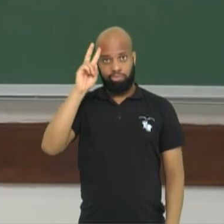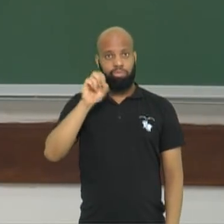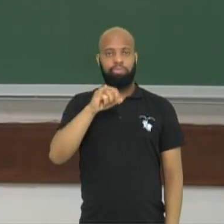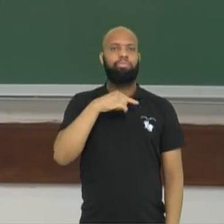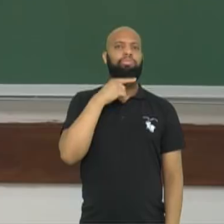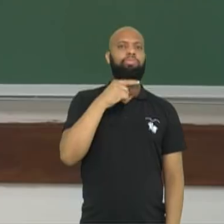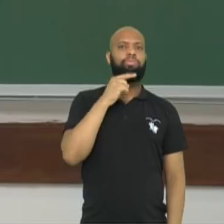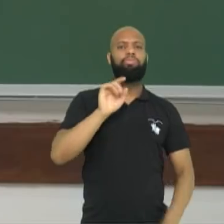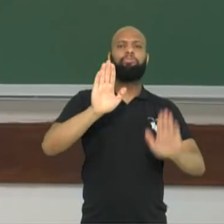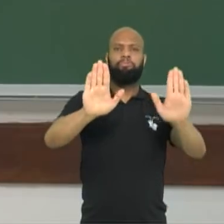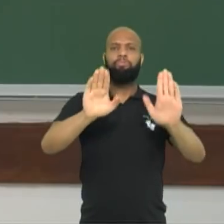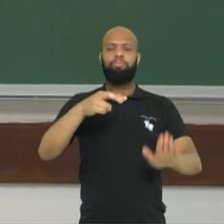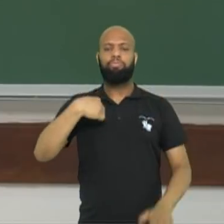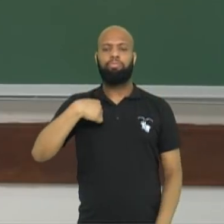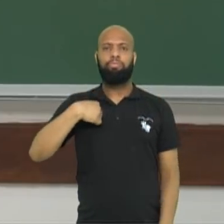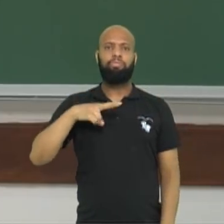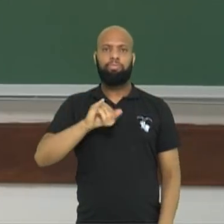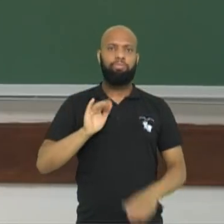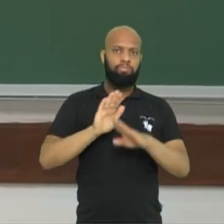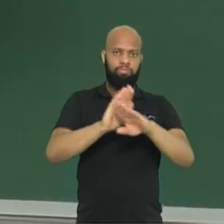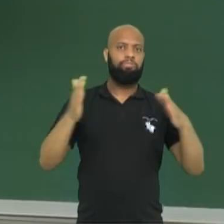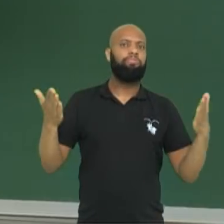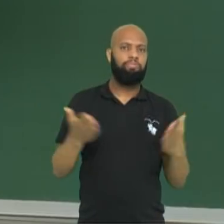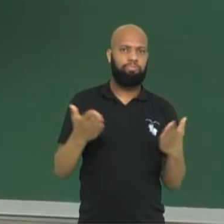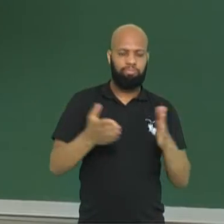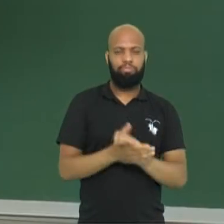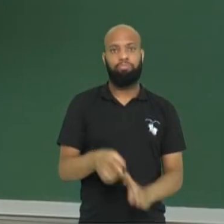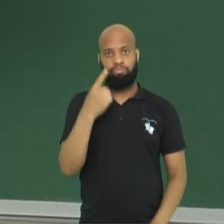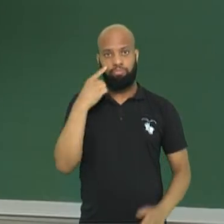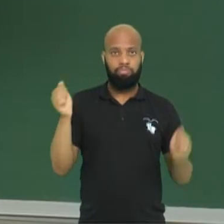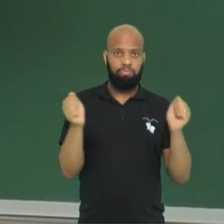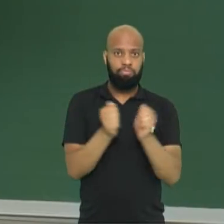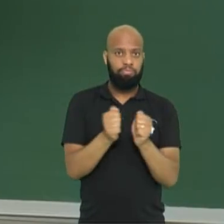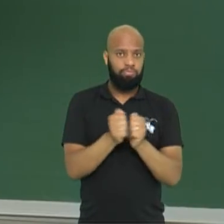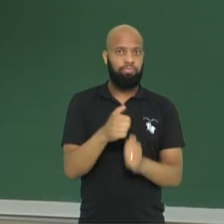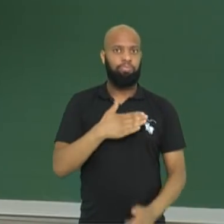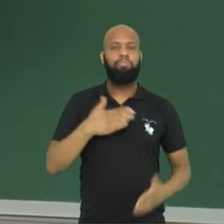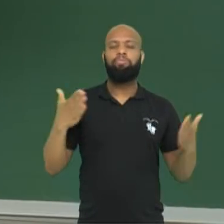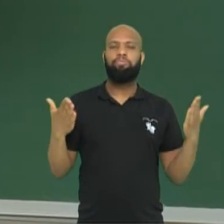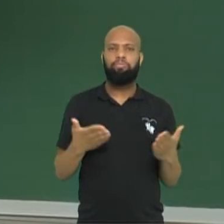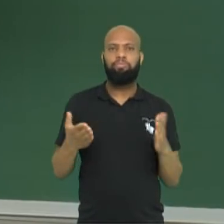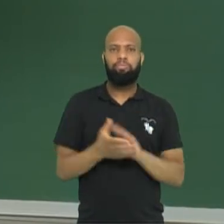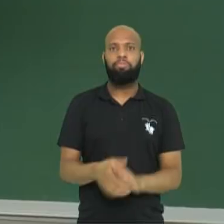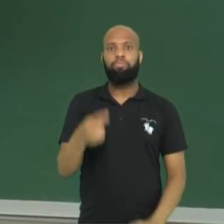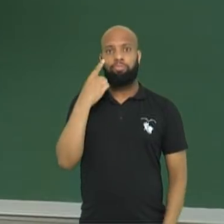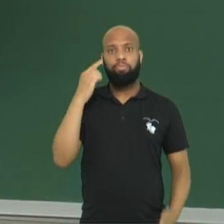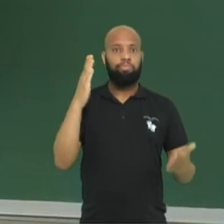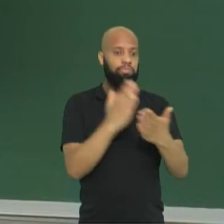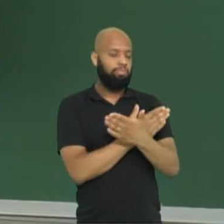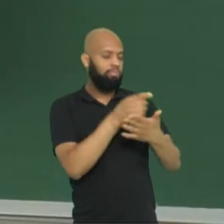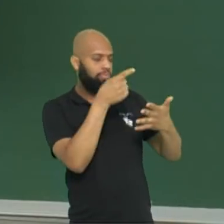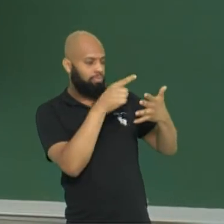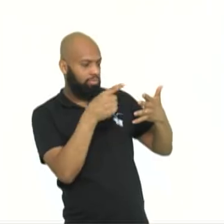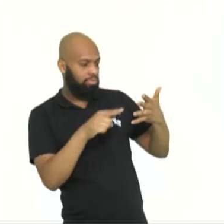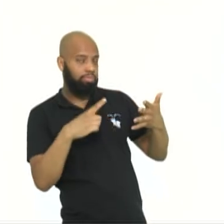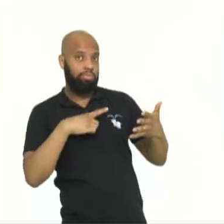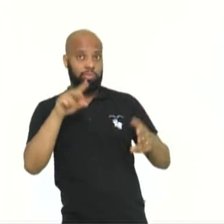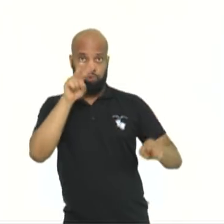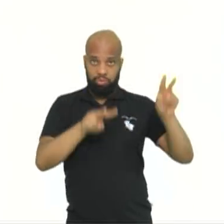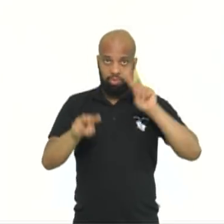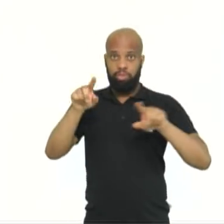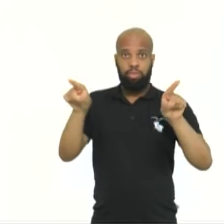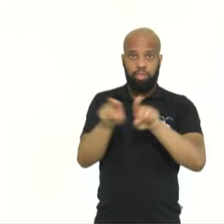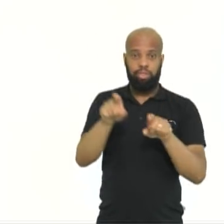não conseguiu, o professor vai ajudar você. Veja aqui comigo. Então os elementos ali, né, visuais